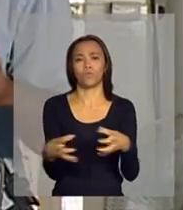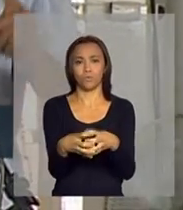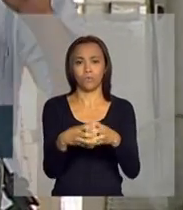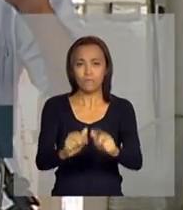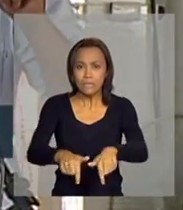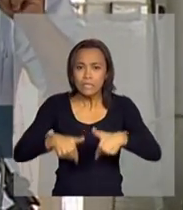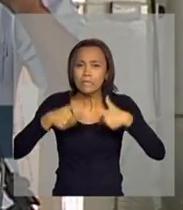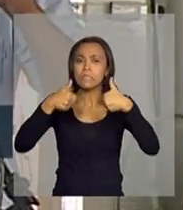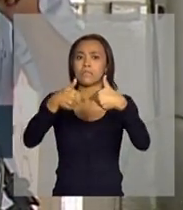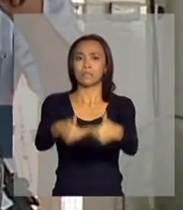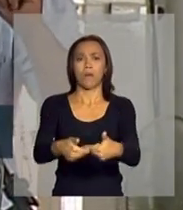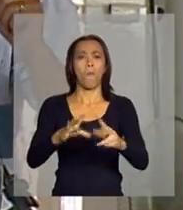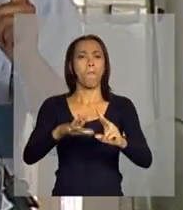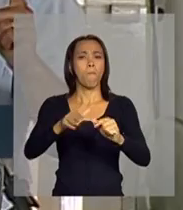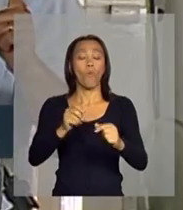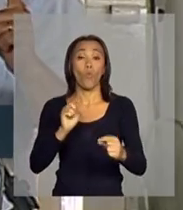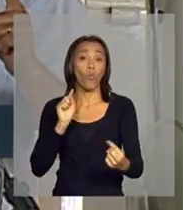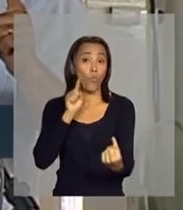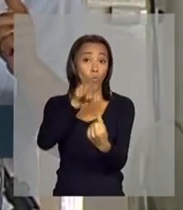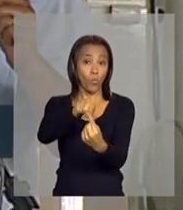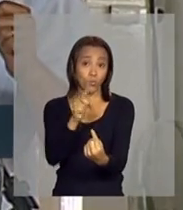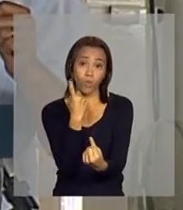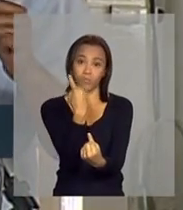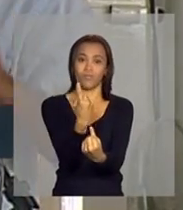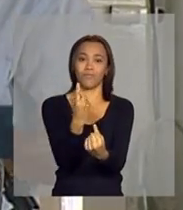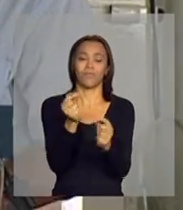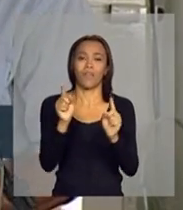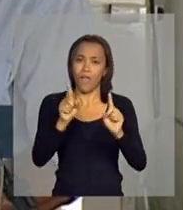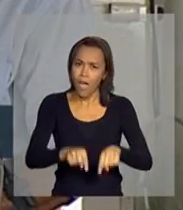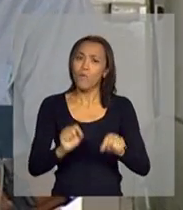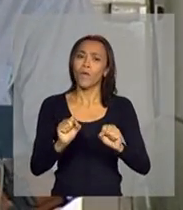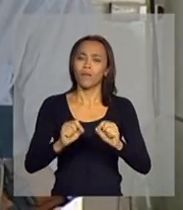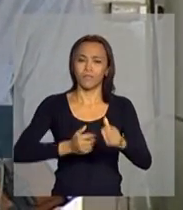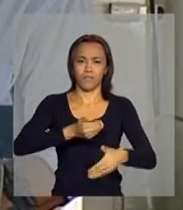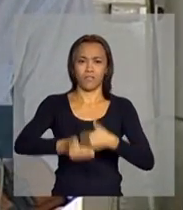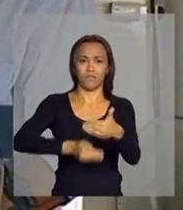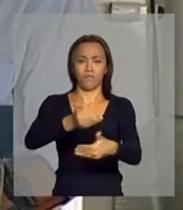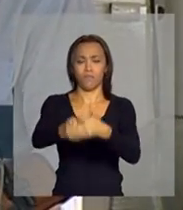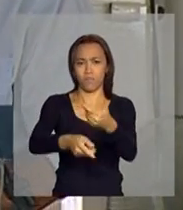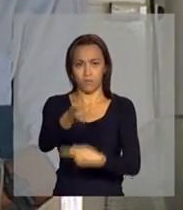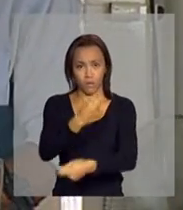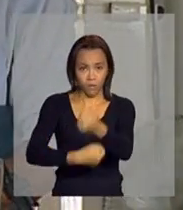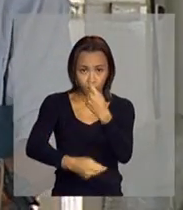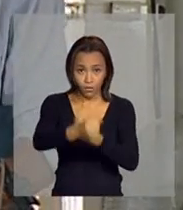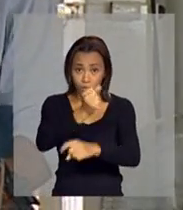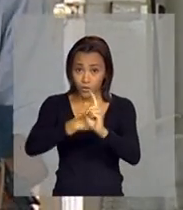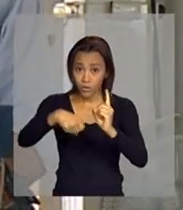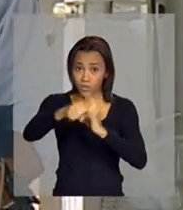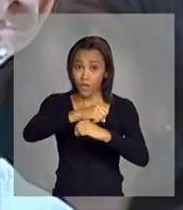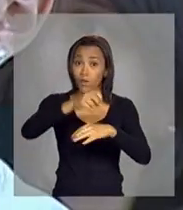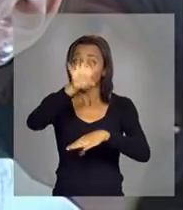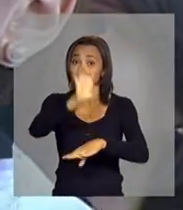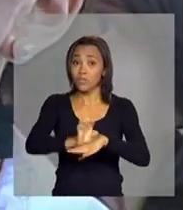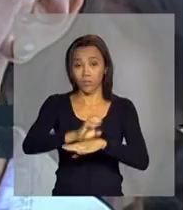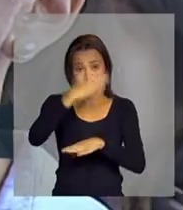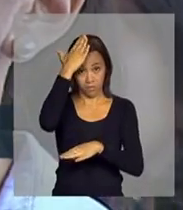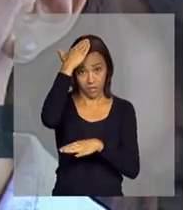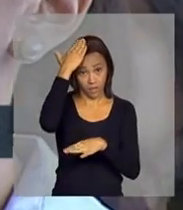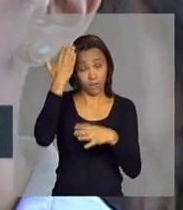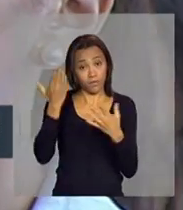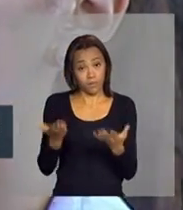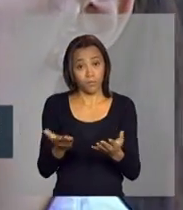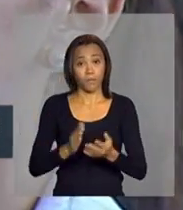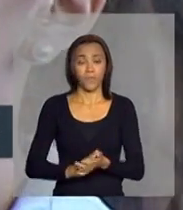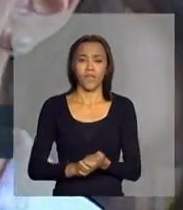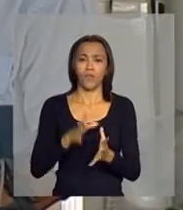trabalhando para atingir o mesmo objetivo, que é o desenvolvimento econômico e social do estado do Paraná. Cito aqui